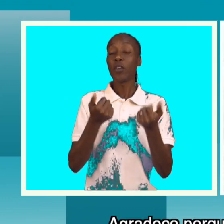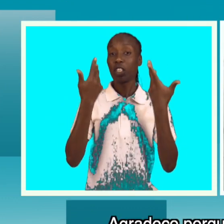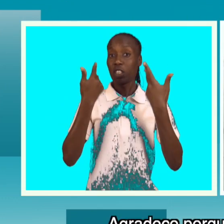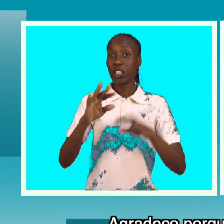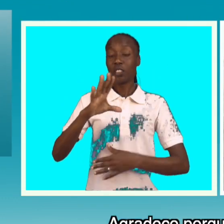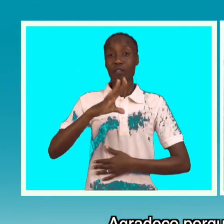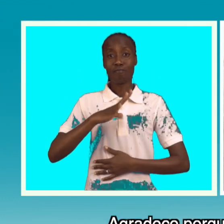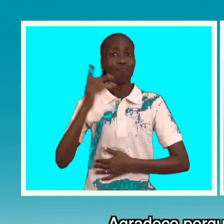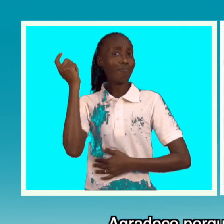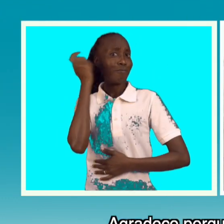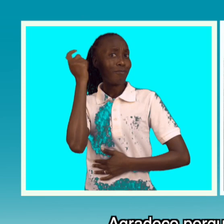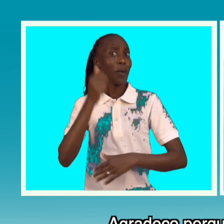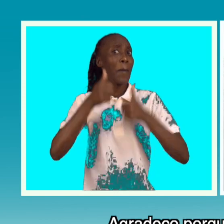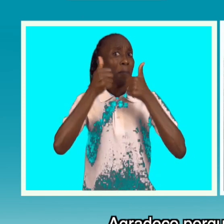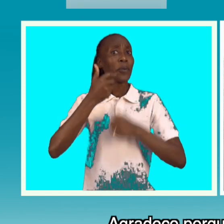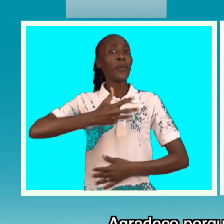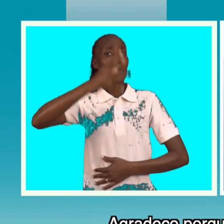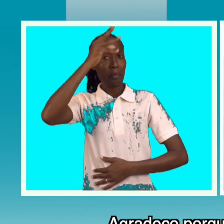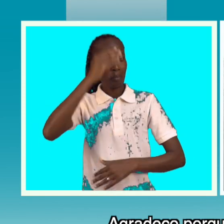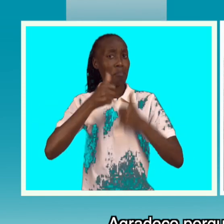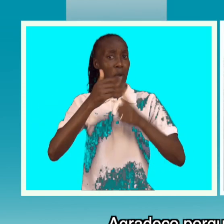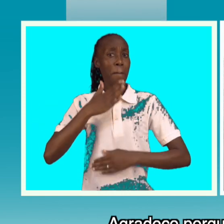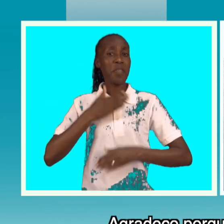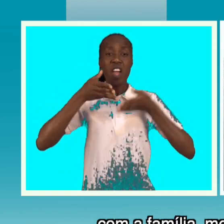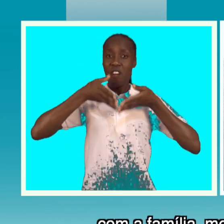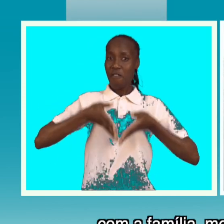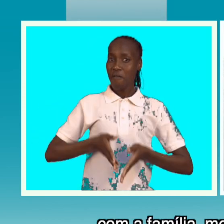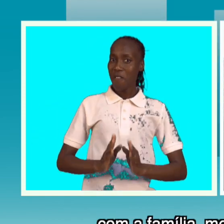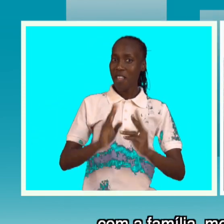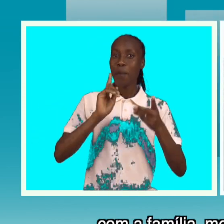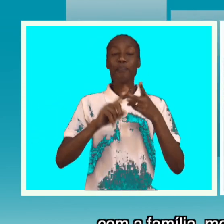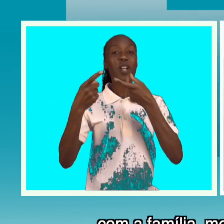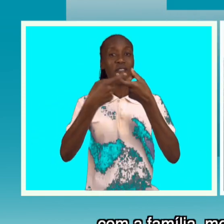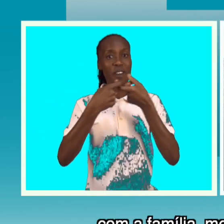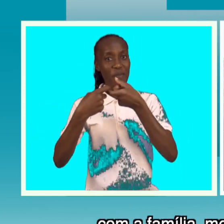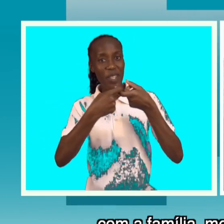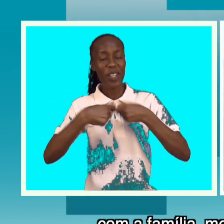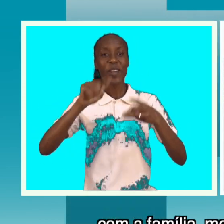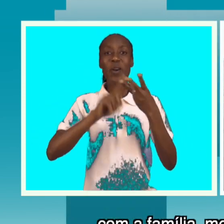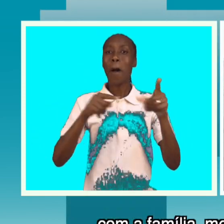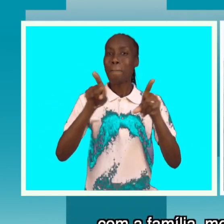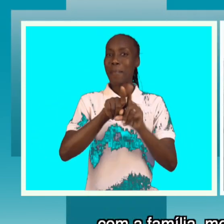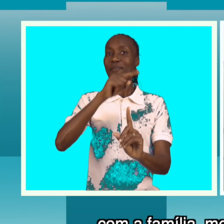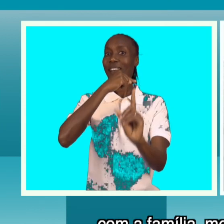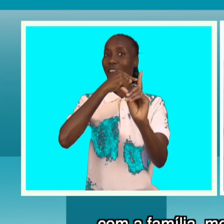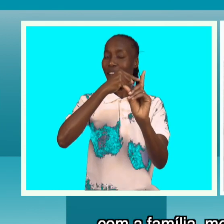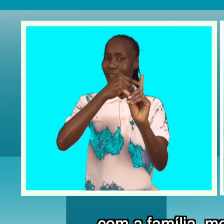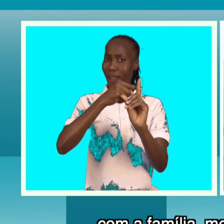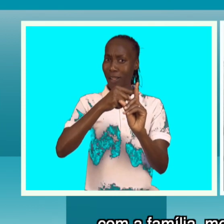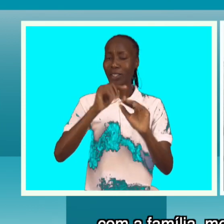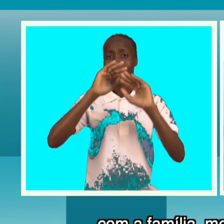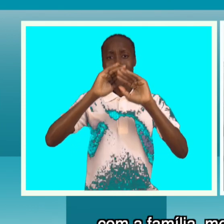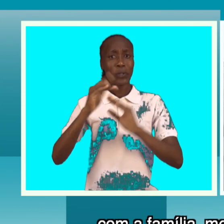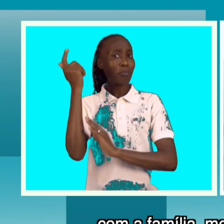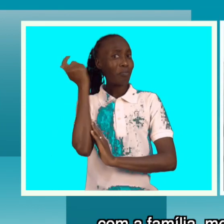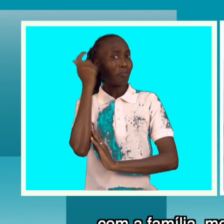já sou ouvir bem, sou entender bem com as minhas filhas, com a família, mesmo na igreja, já